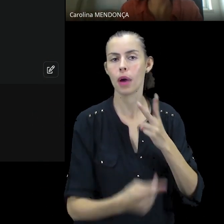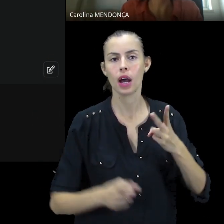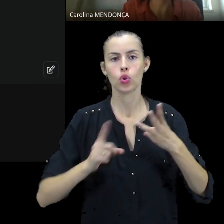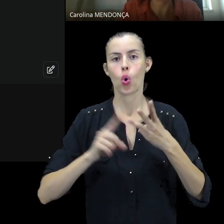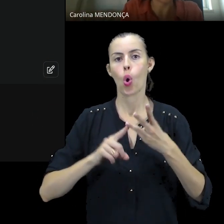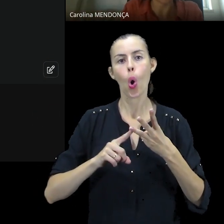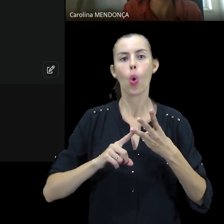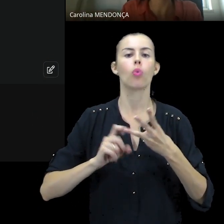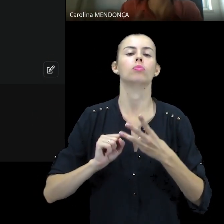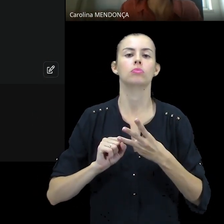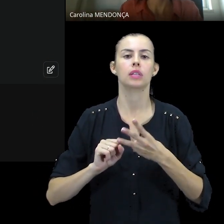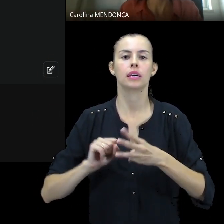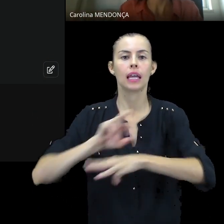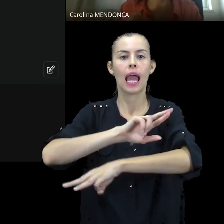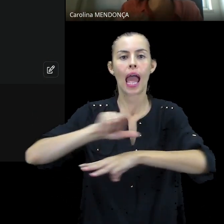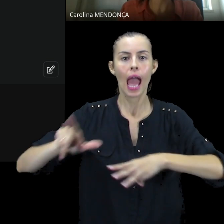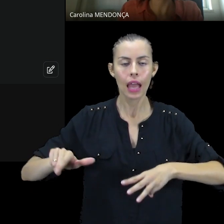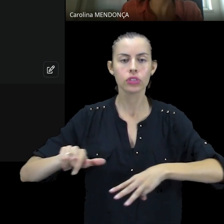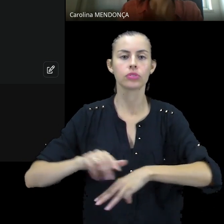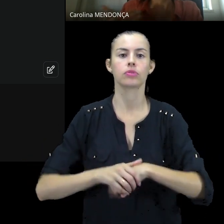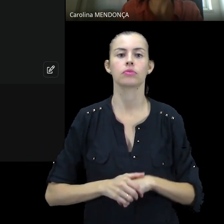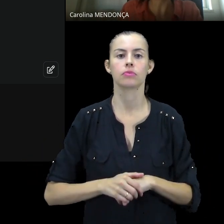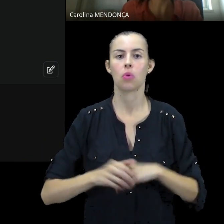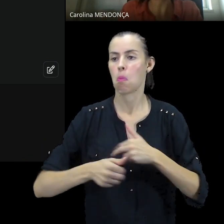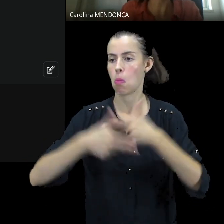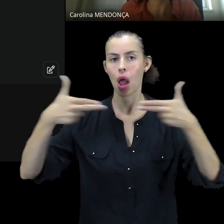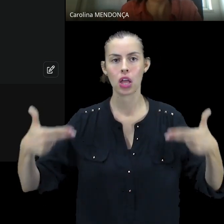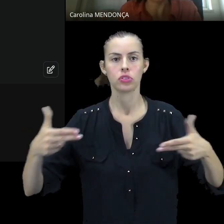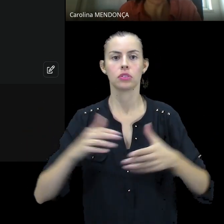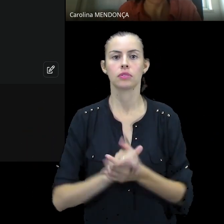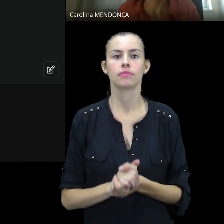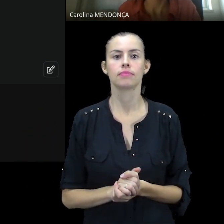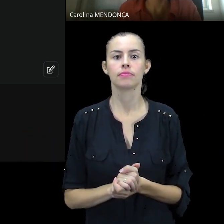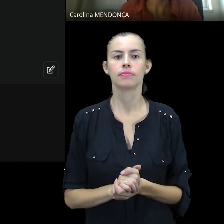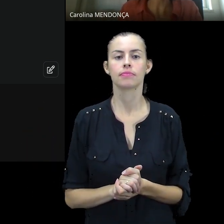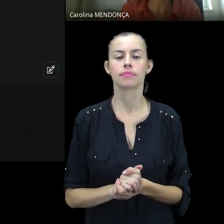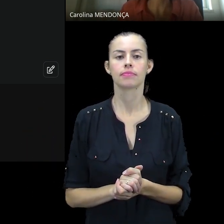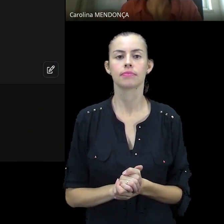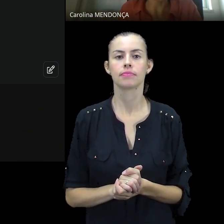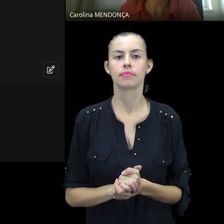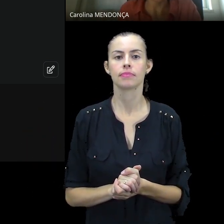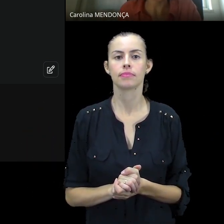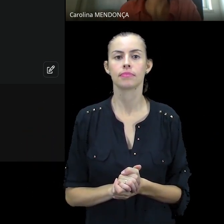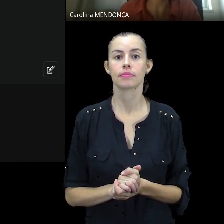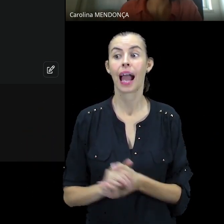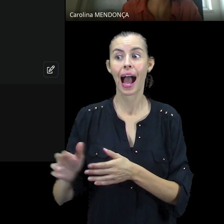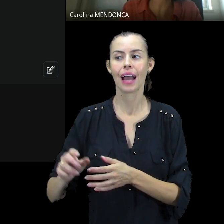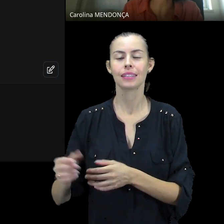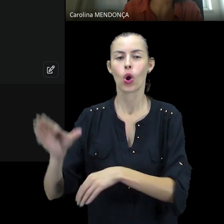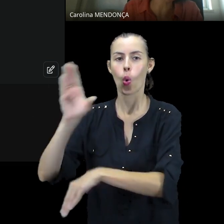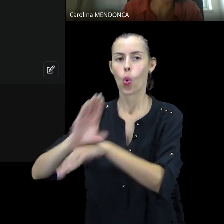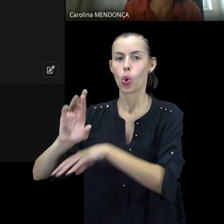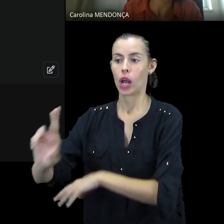indicando que componentes eram. O Conselho fez uma análise dessas ementas e, a partir da análise dessas ementas, fez uma